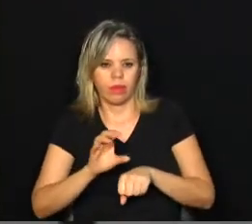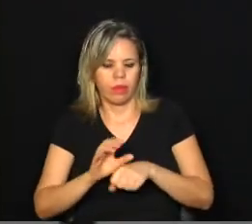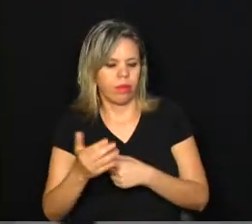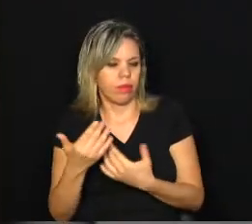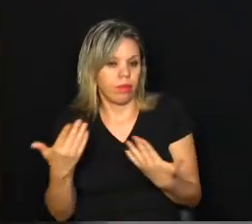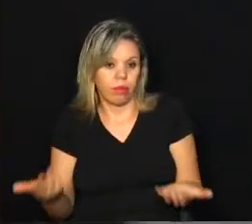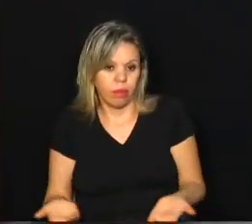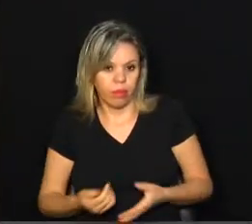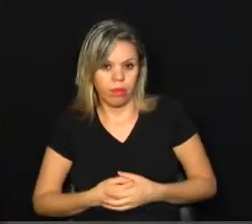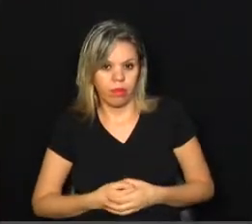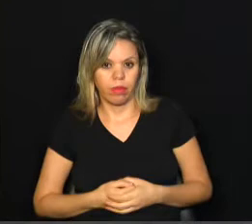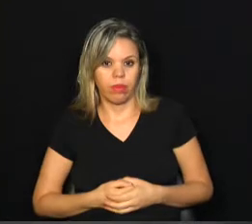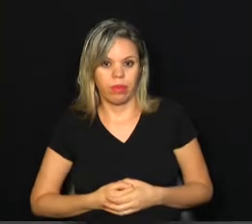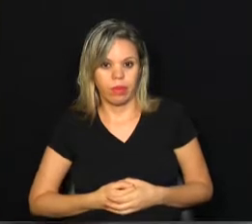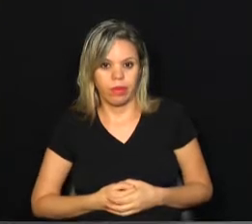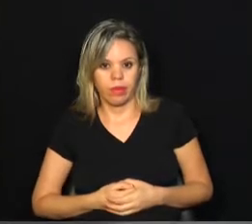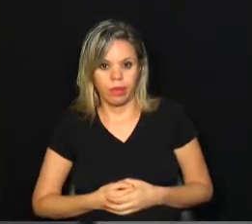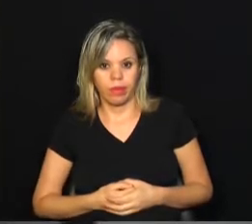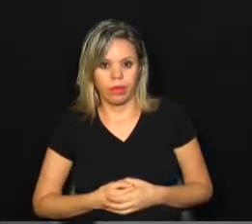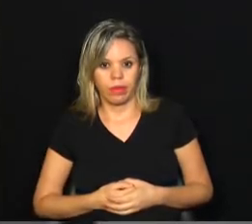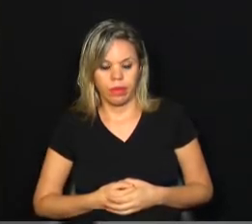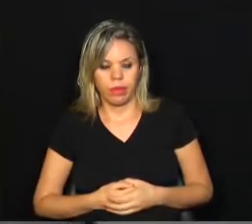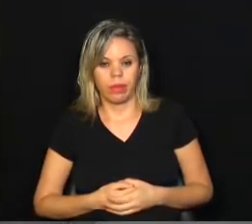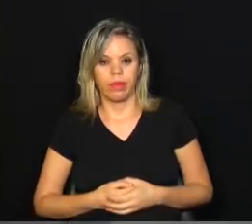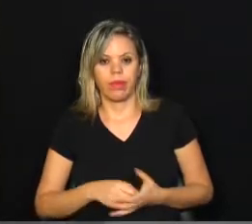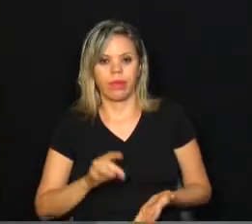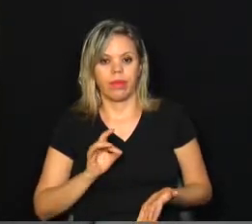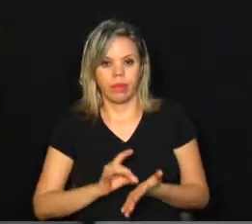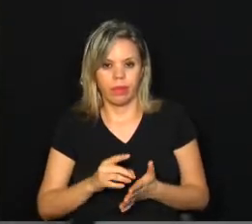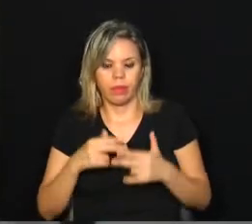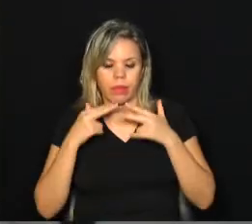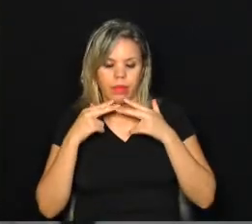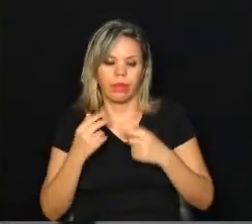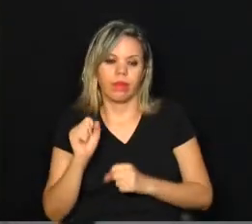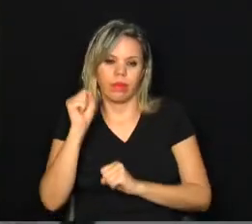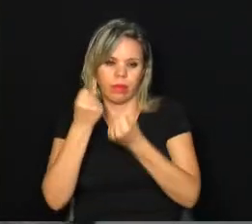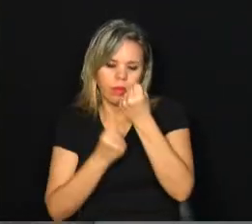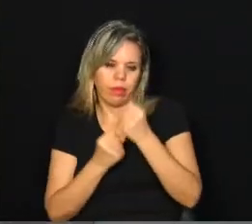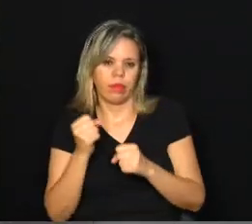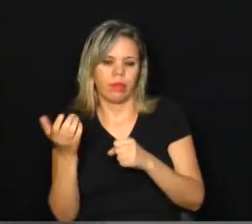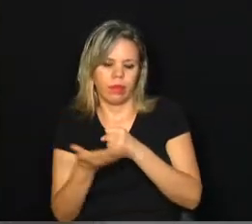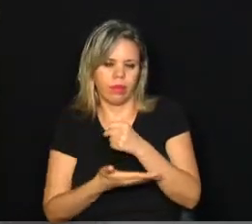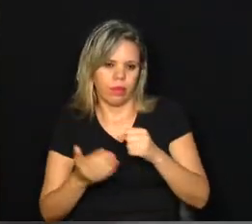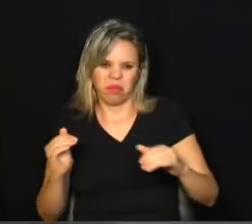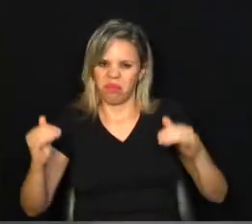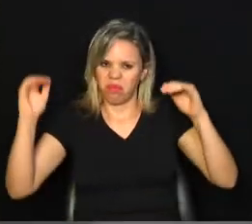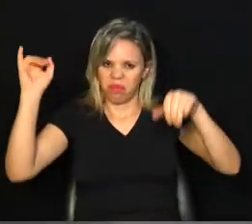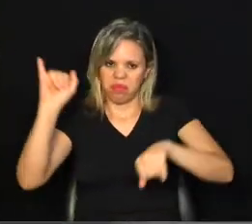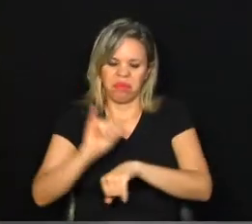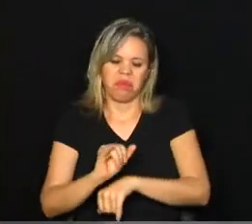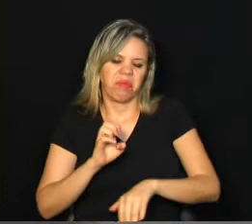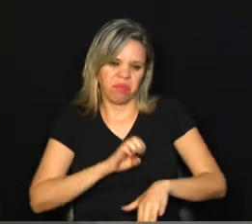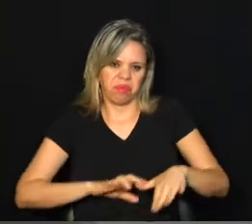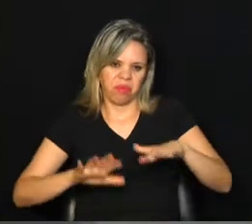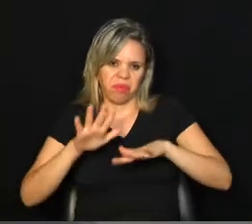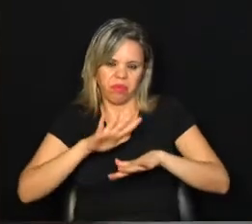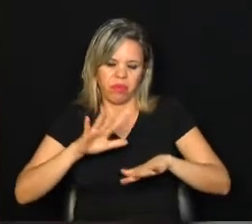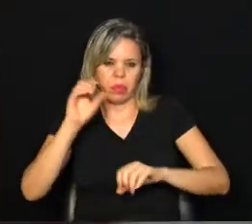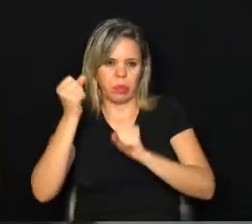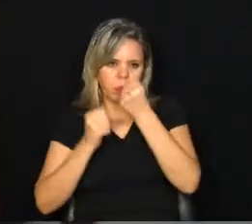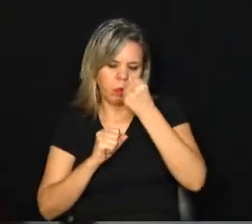talentos, que vão realmente inovar nas indústrias pequenas, grandes, ou empresas em geral, não só indústrias,